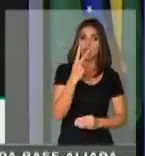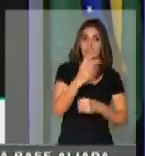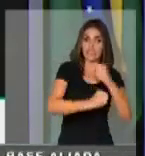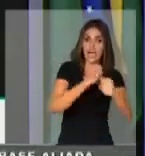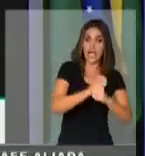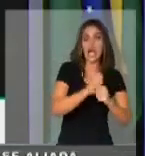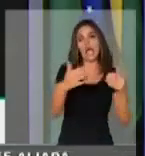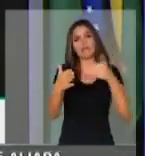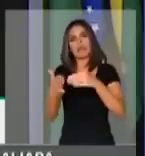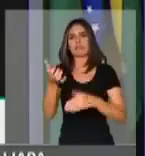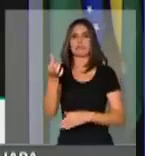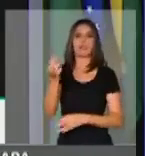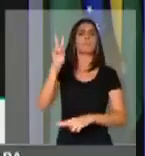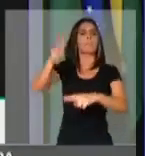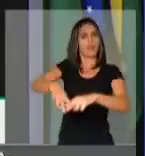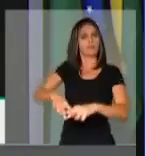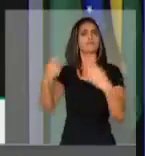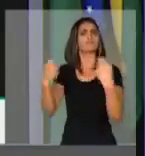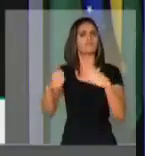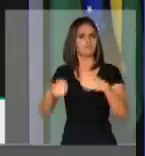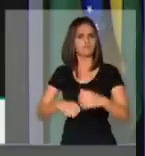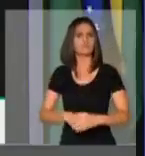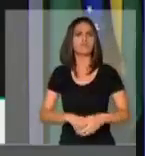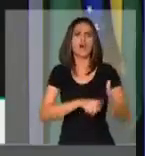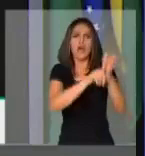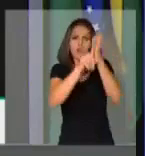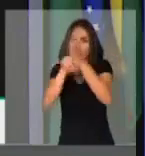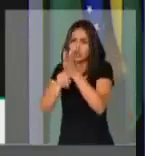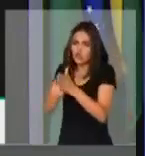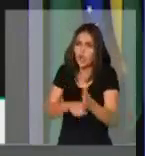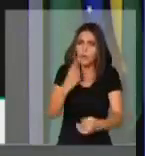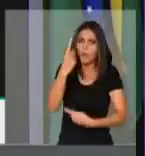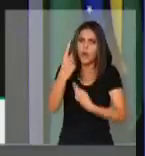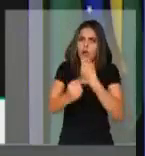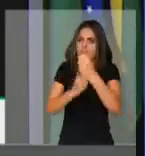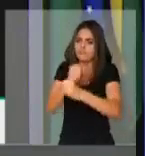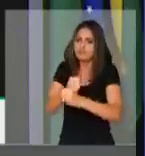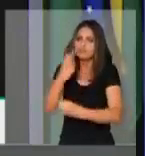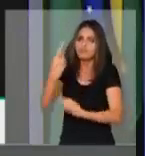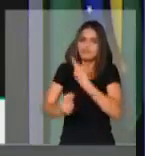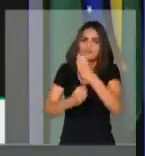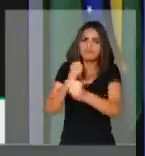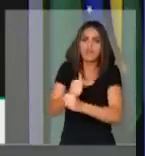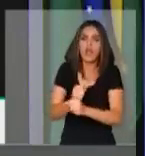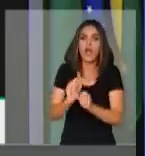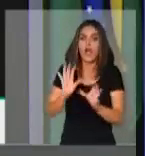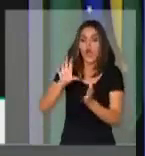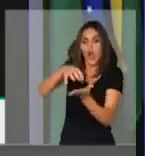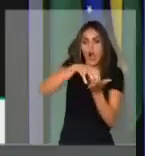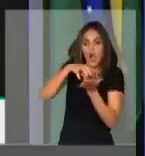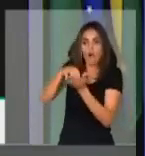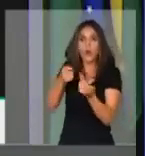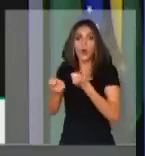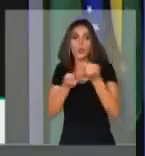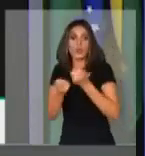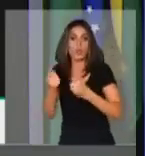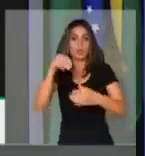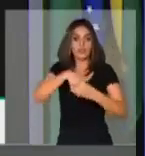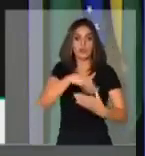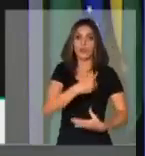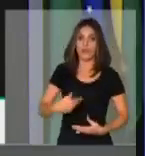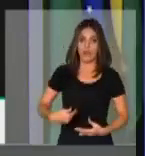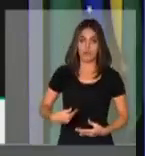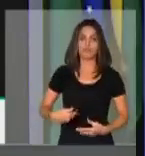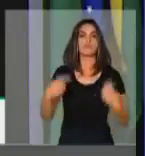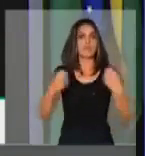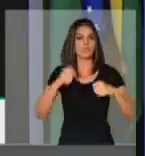anos. Também obriga auditorias anuais a serem feitas pelos órgãos de controle interno e incluídas nas prestações de contas.